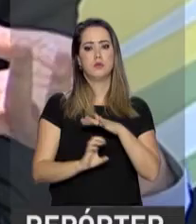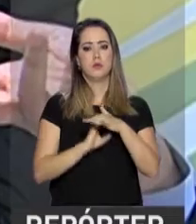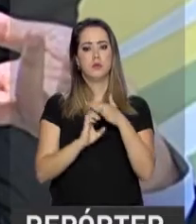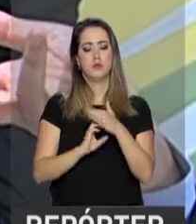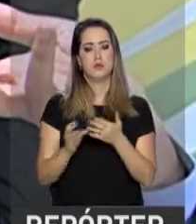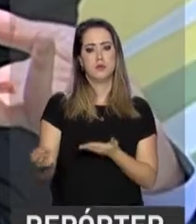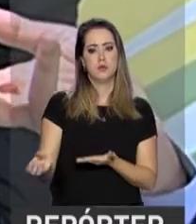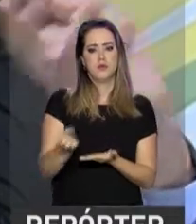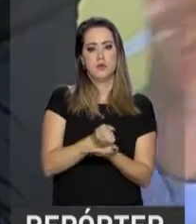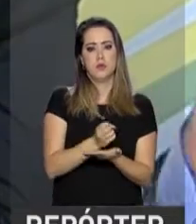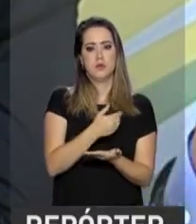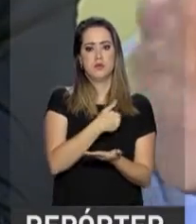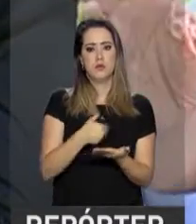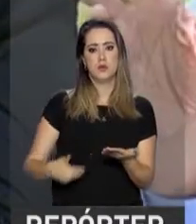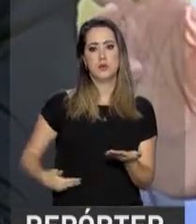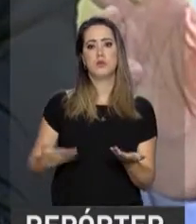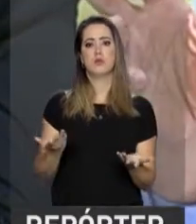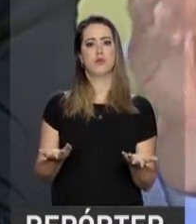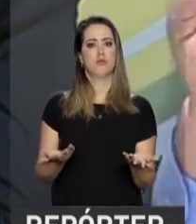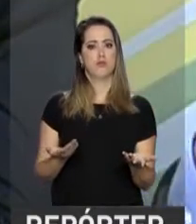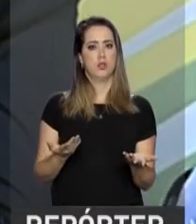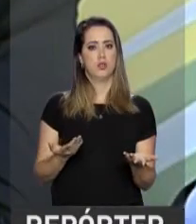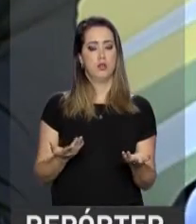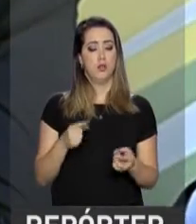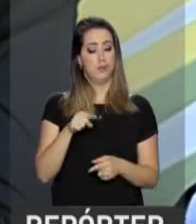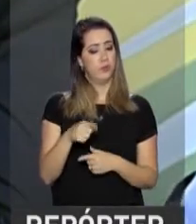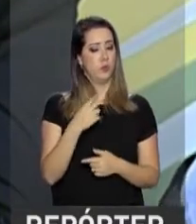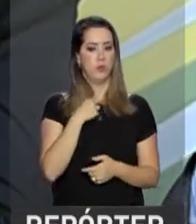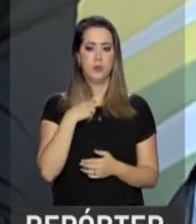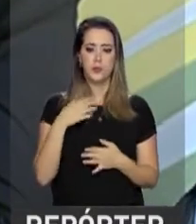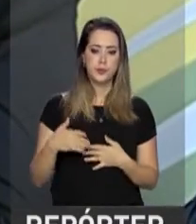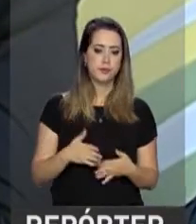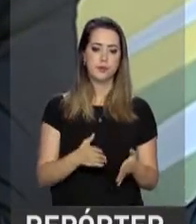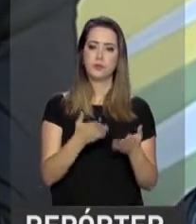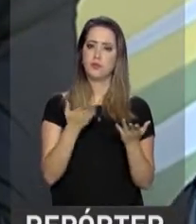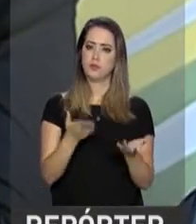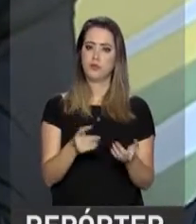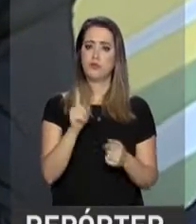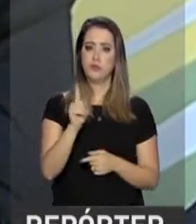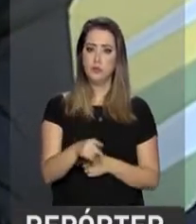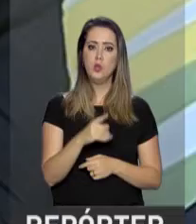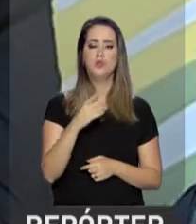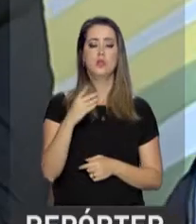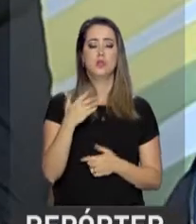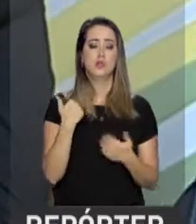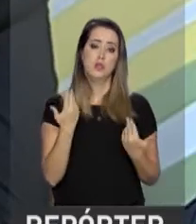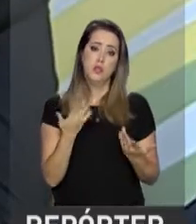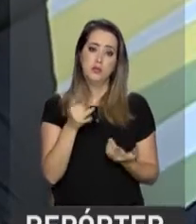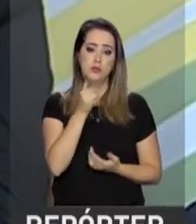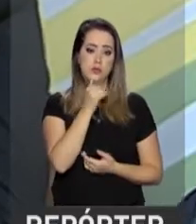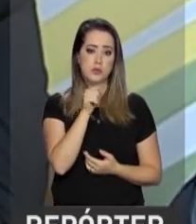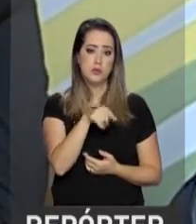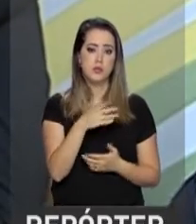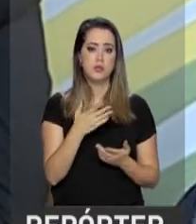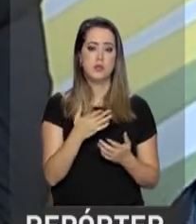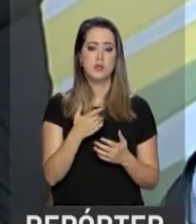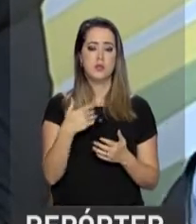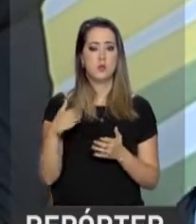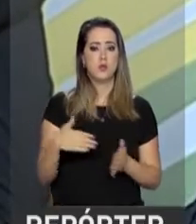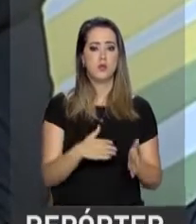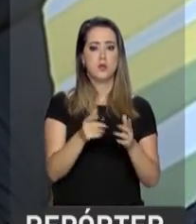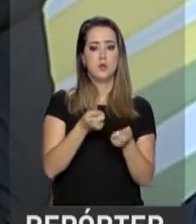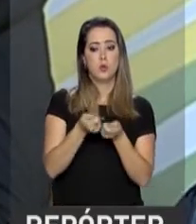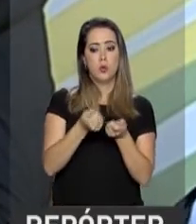transferindo o setor público nós não achamos que é esse o caminho então o caminho e infelizmente é o caminho do ajuste fiscal